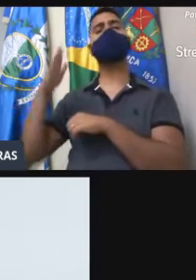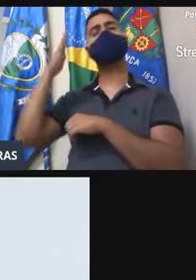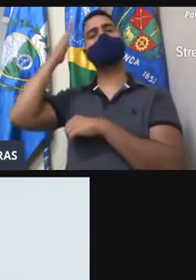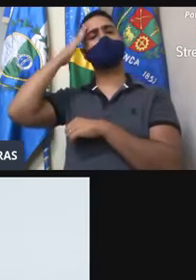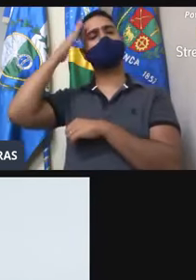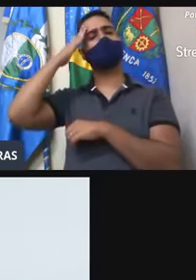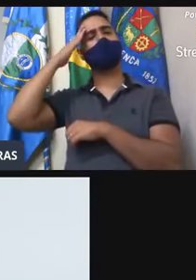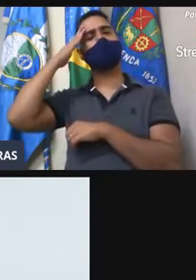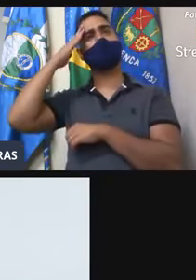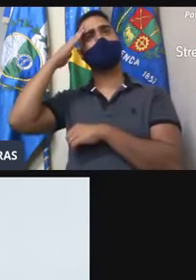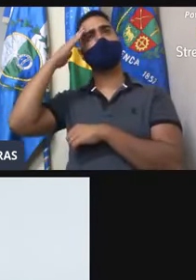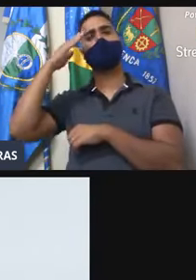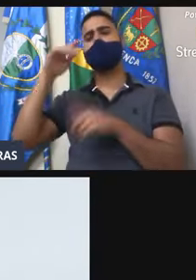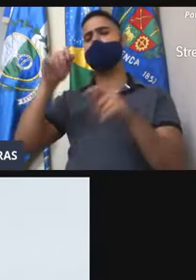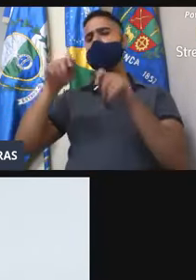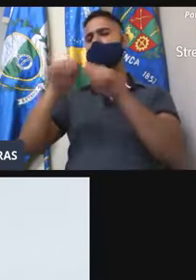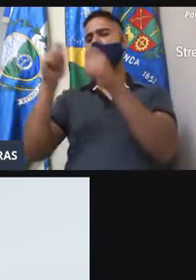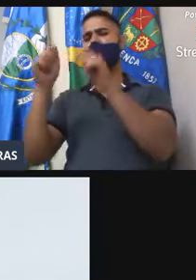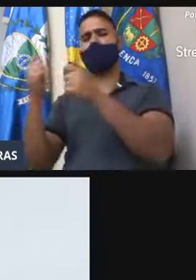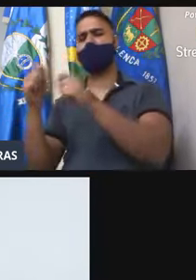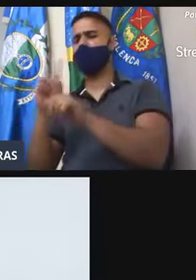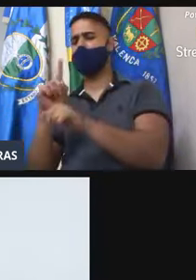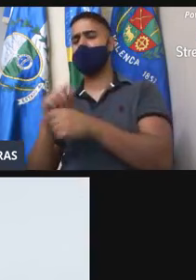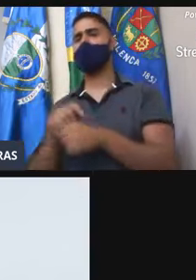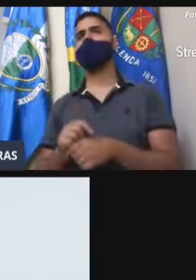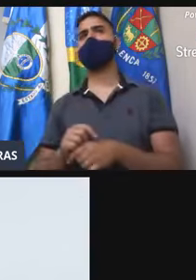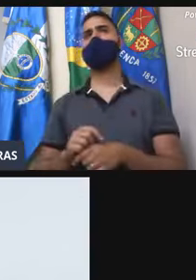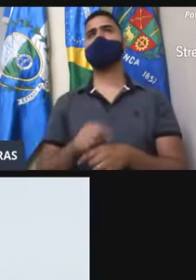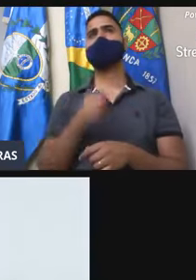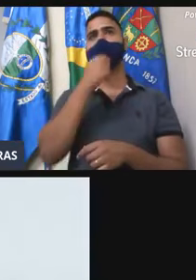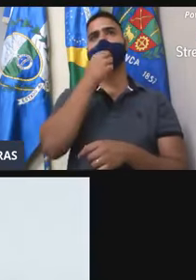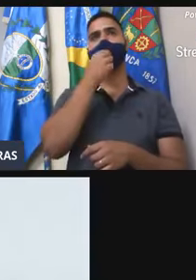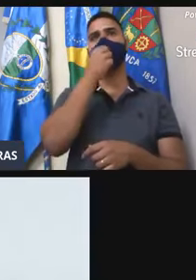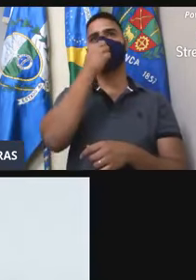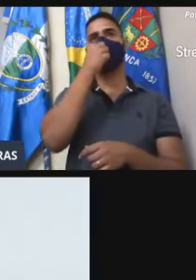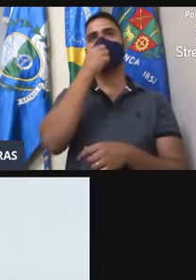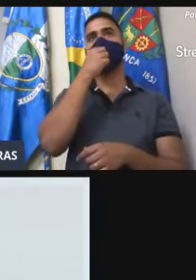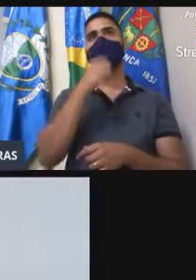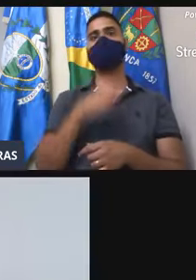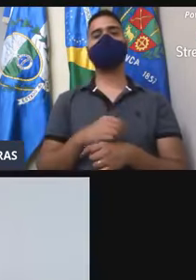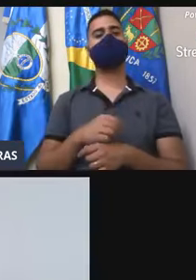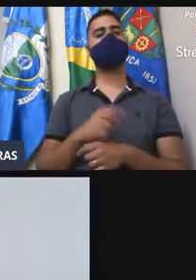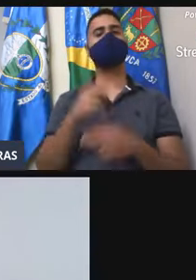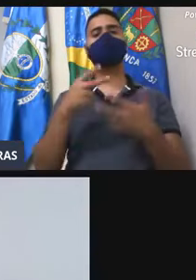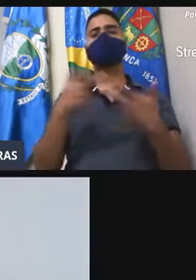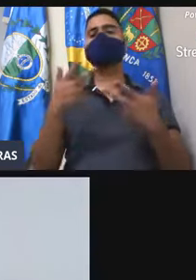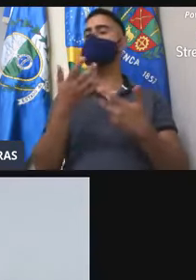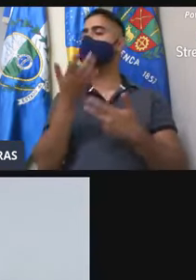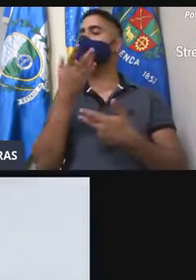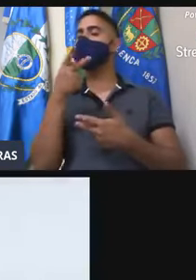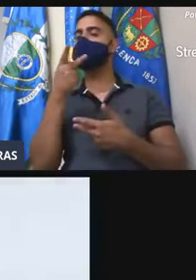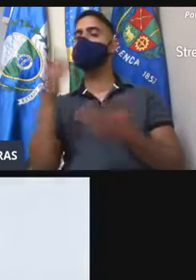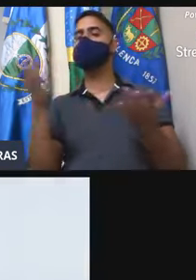dos moradores para não deixar destruir aí o parquinho. Tá certo? Isso aí era o que eu queria falar hoje. Deixar aí para todos